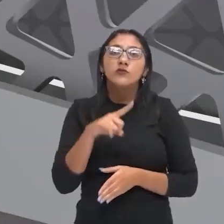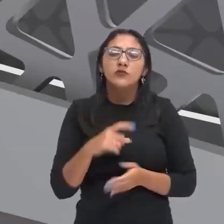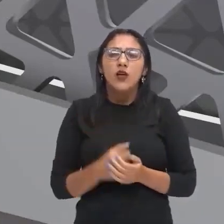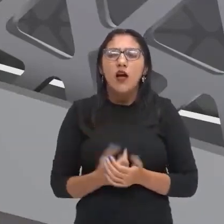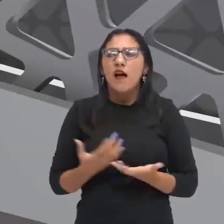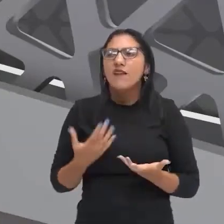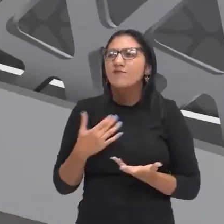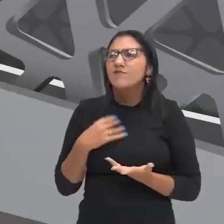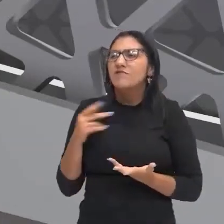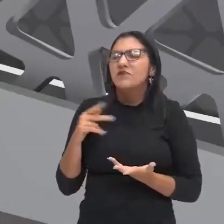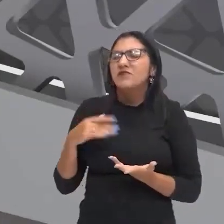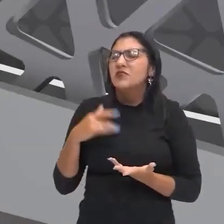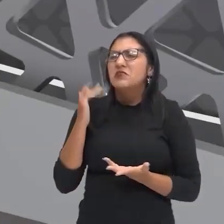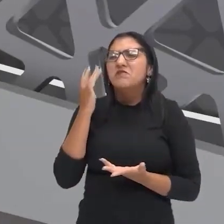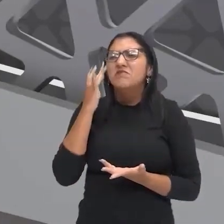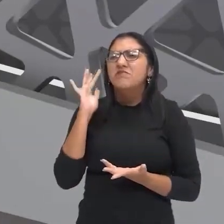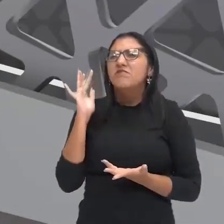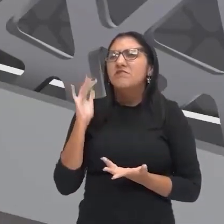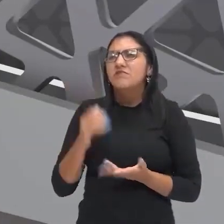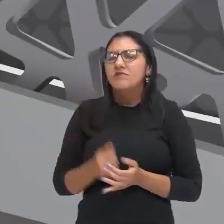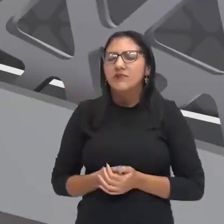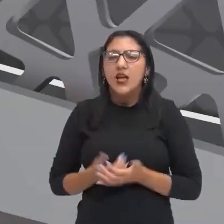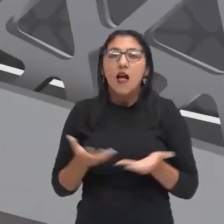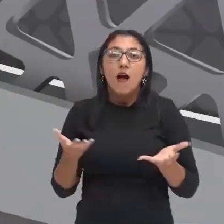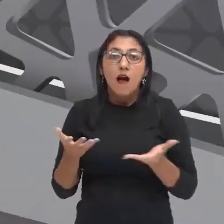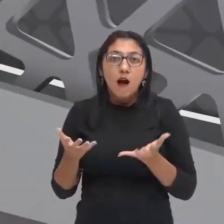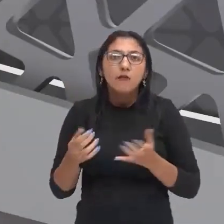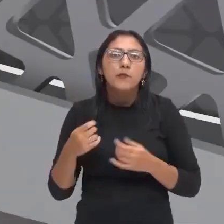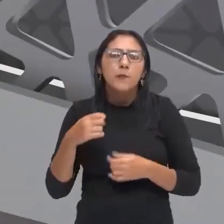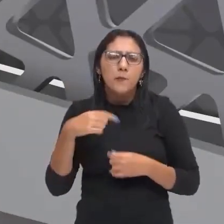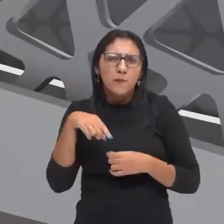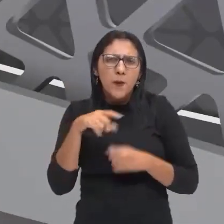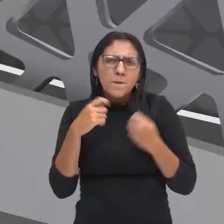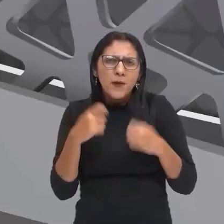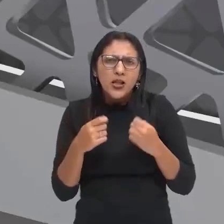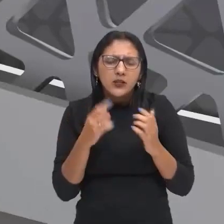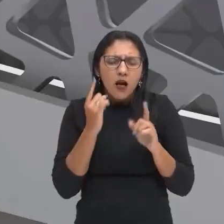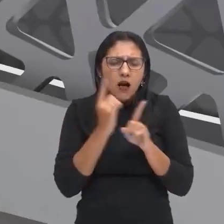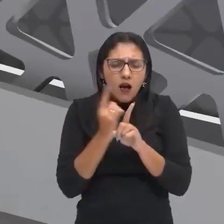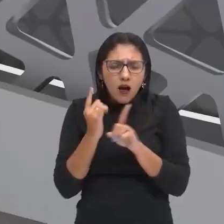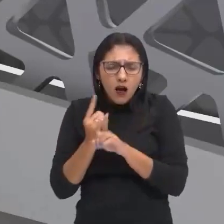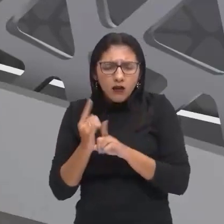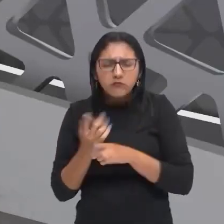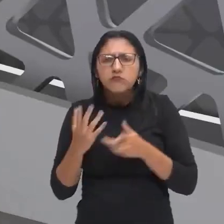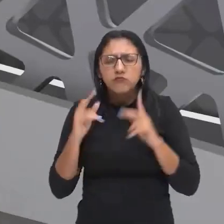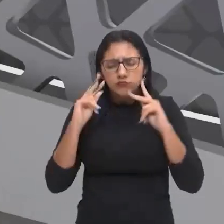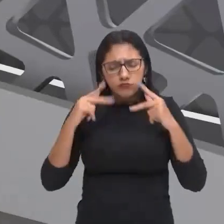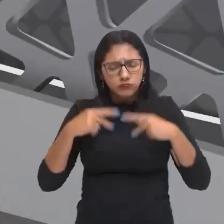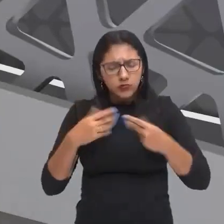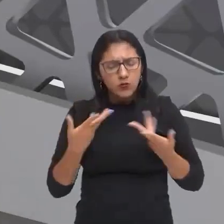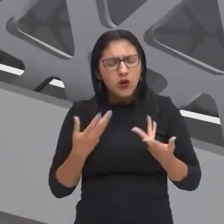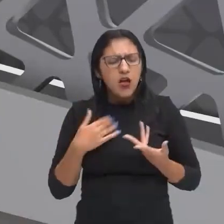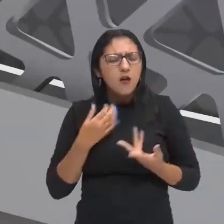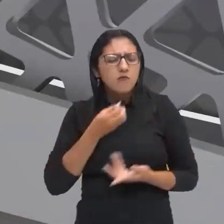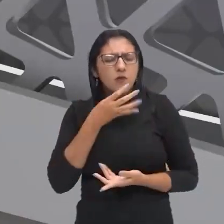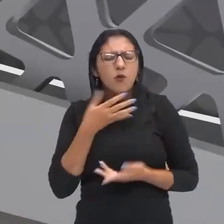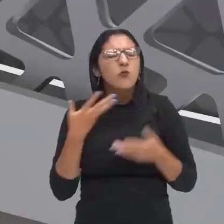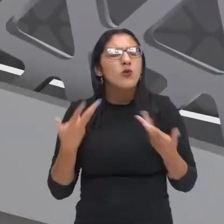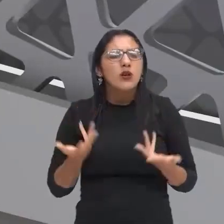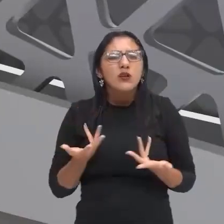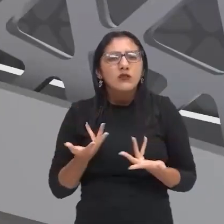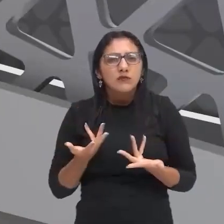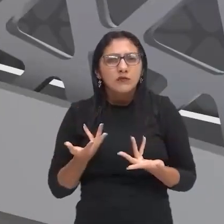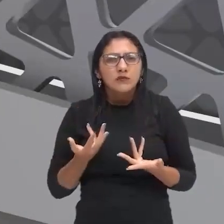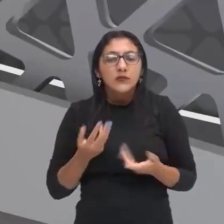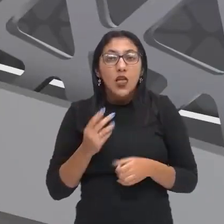não sei. Então, faça o exercício de descobrir em que você é bom. E aí, depois que você descobrir, você